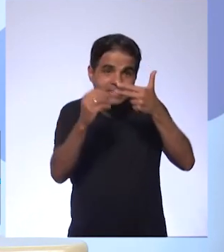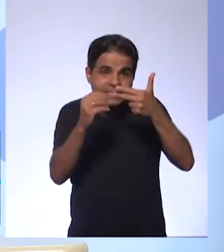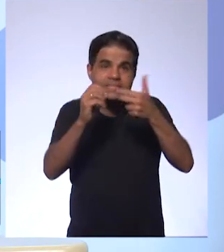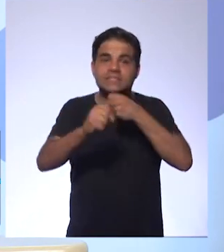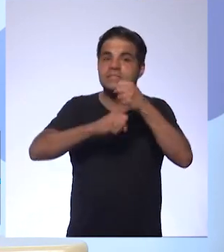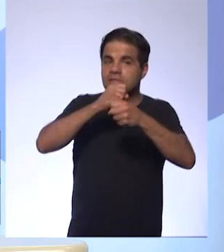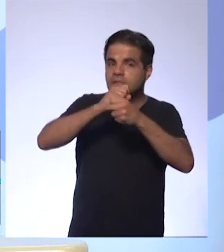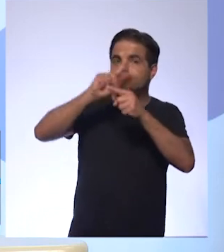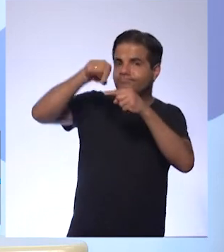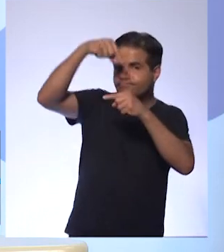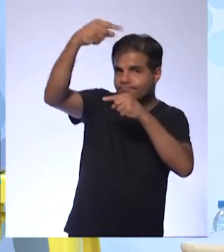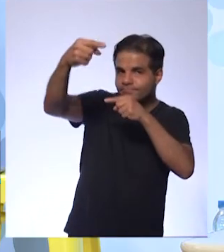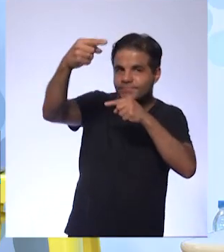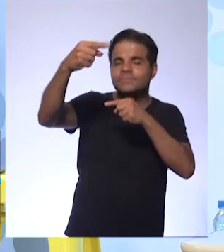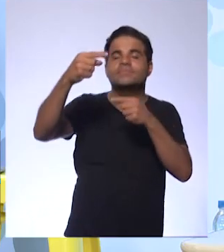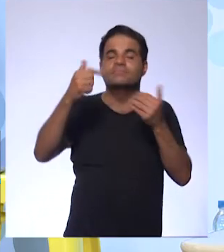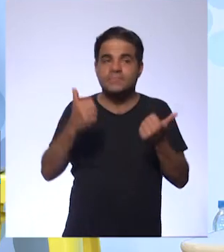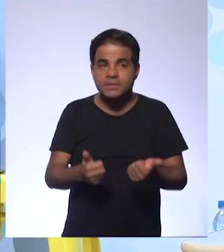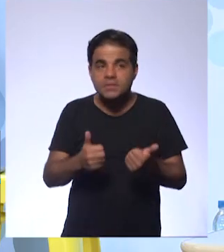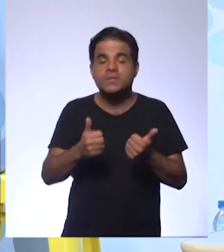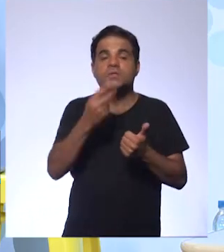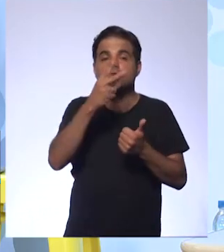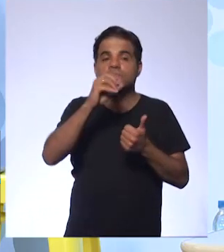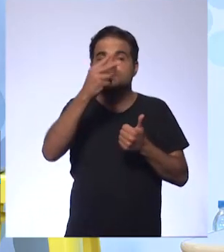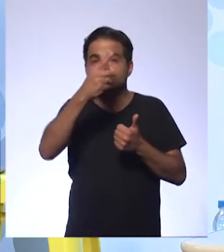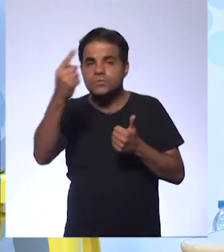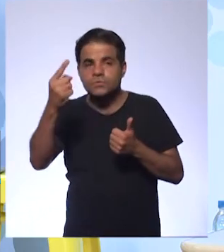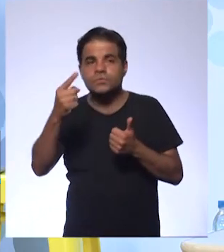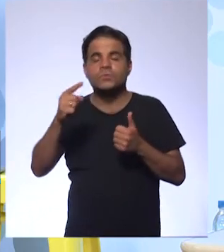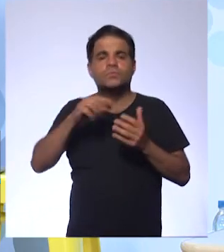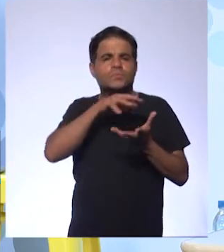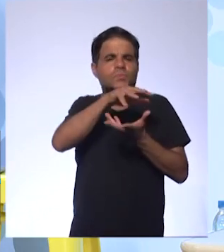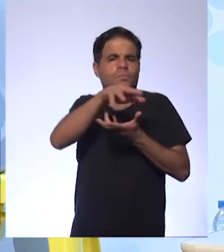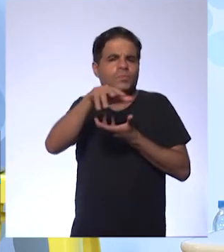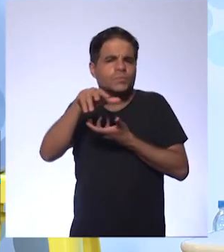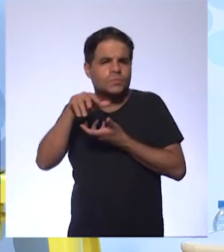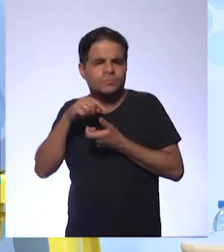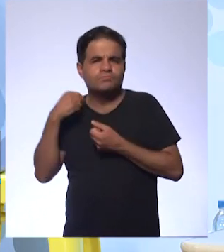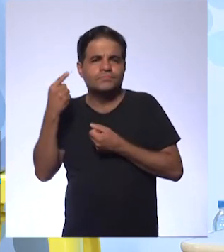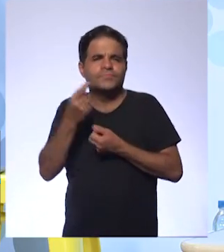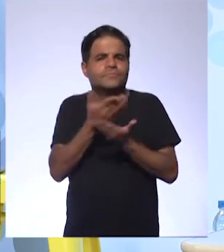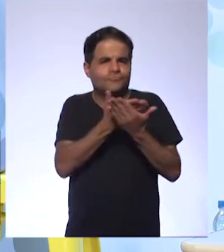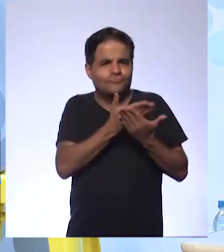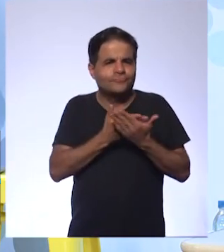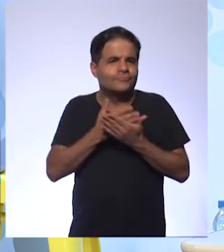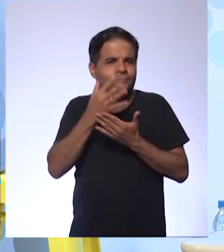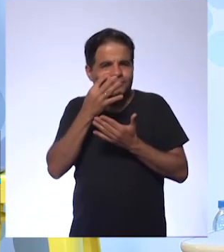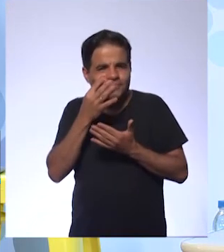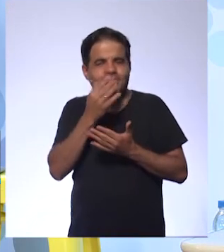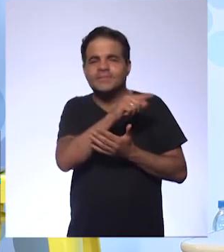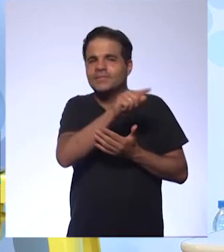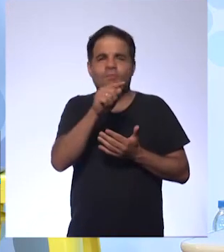vem. Pois é, num mundo analógico que não está muito distante, mas eu sei que vocês, estudantes, nem conheceram esse mundo,